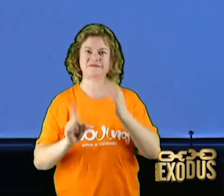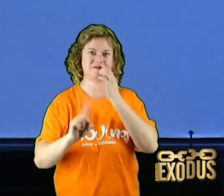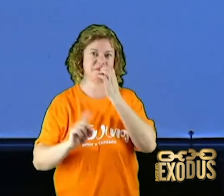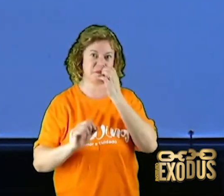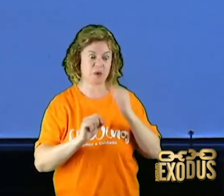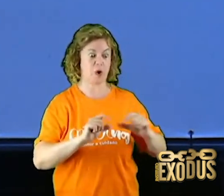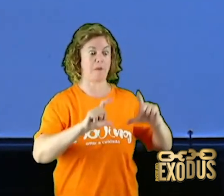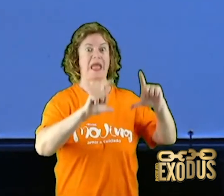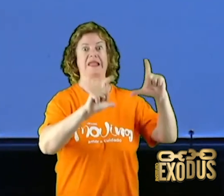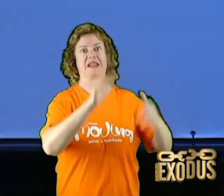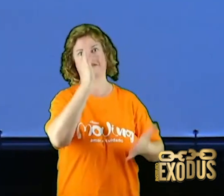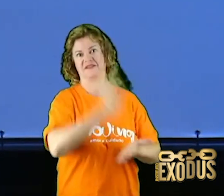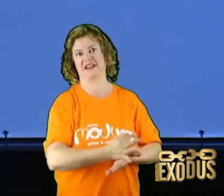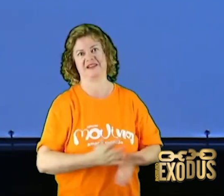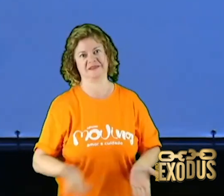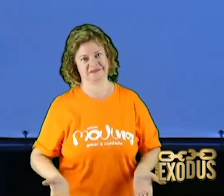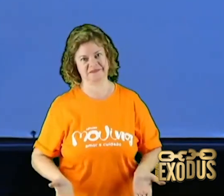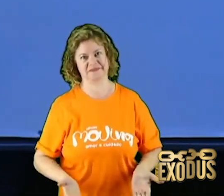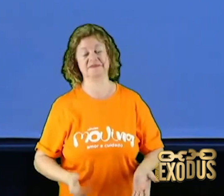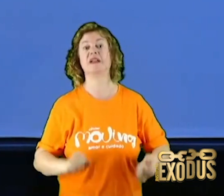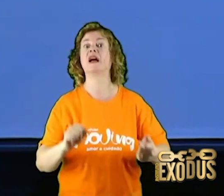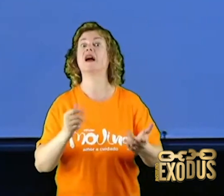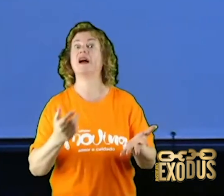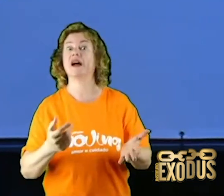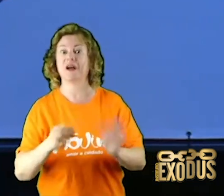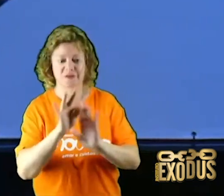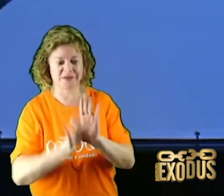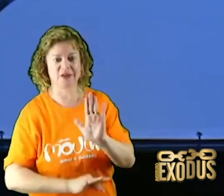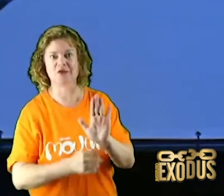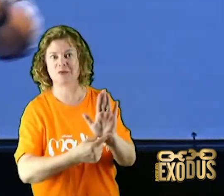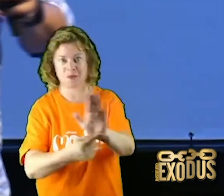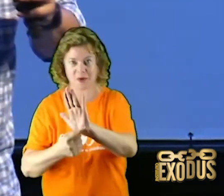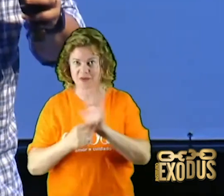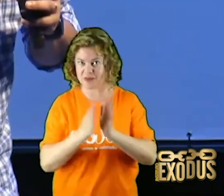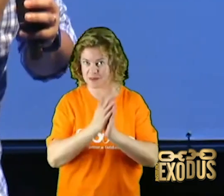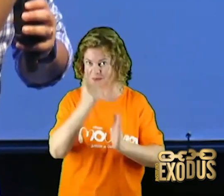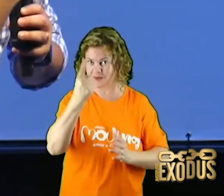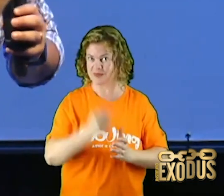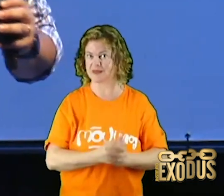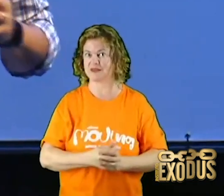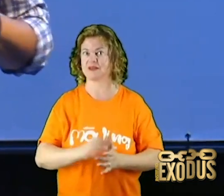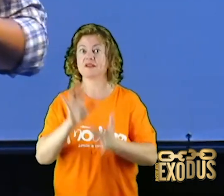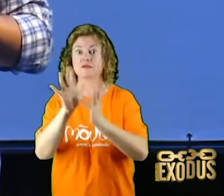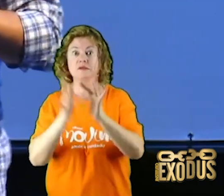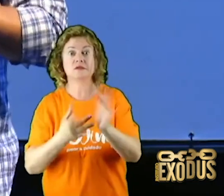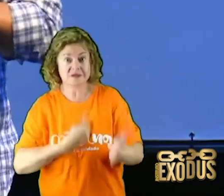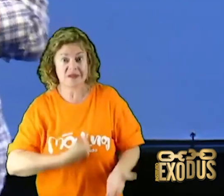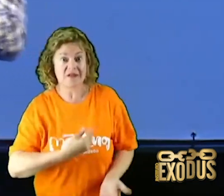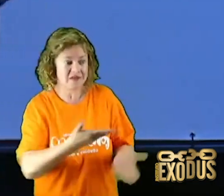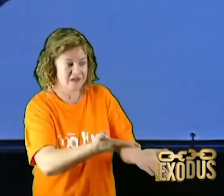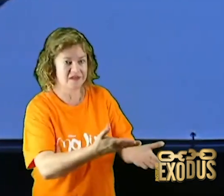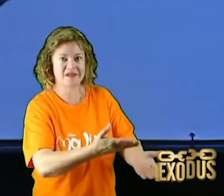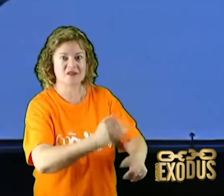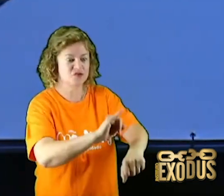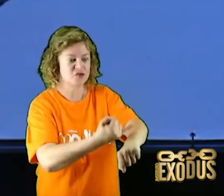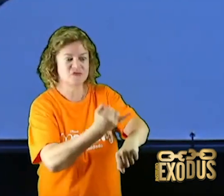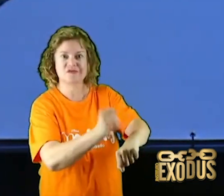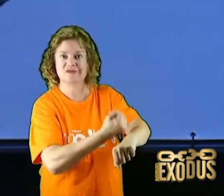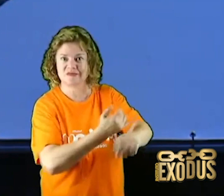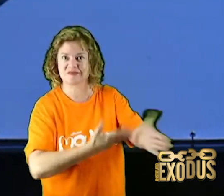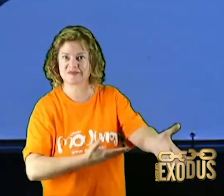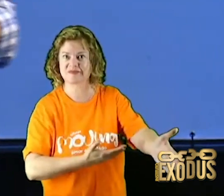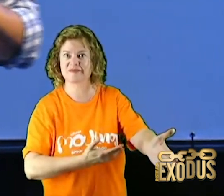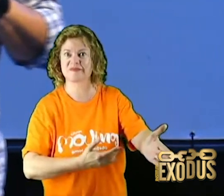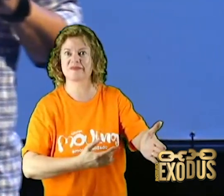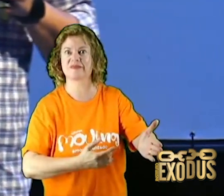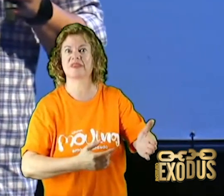Jerusalém na época da Páscoa. E as pessoas vendo os sinais creram nele, mas Jesus mesmo